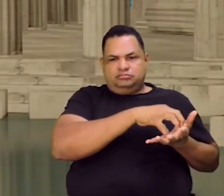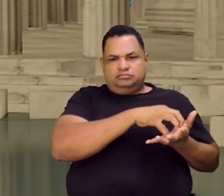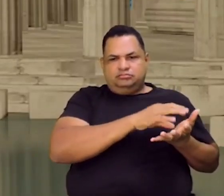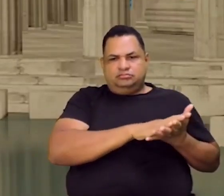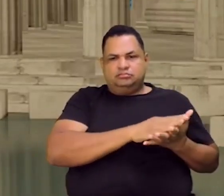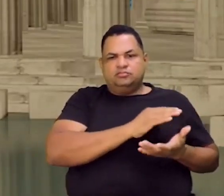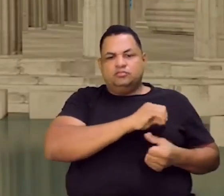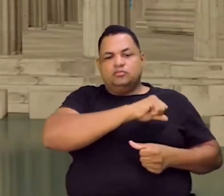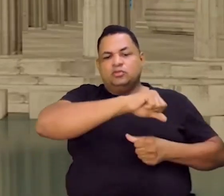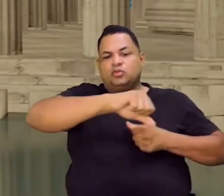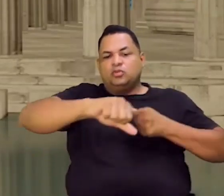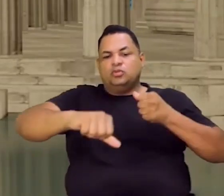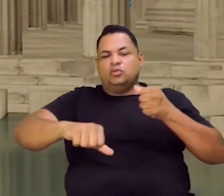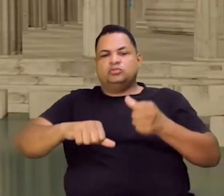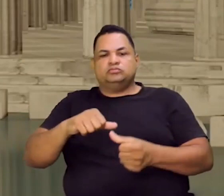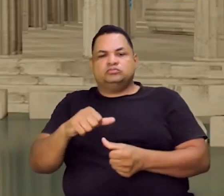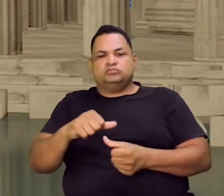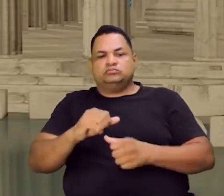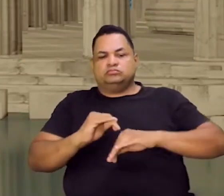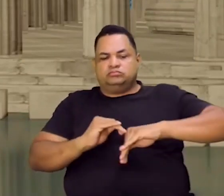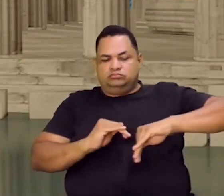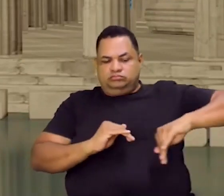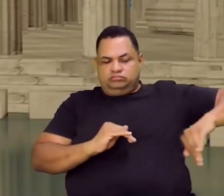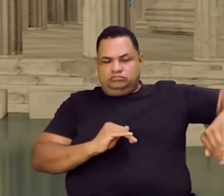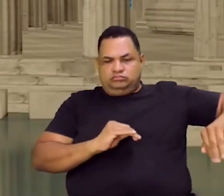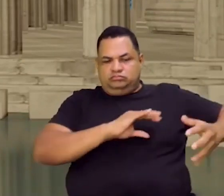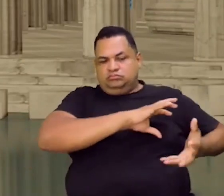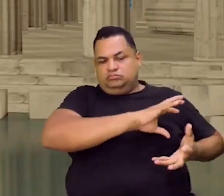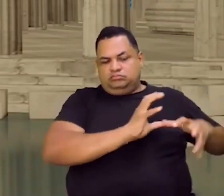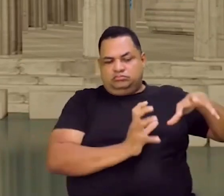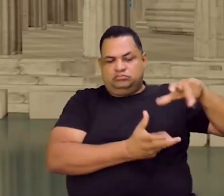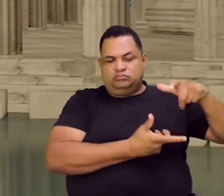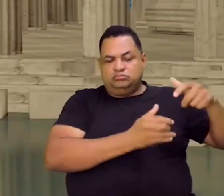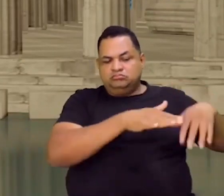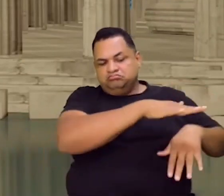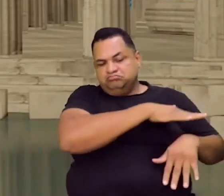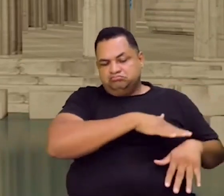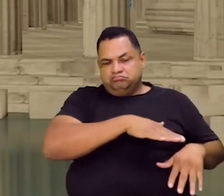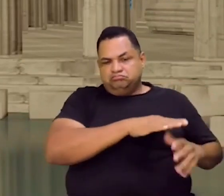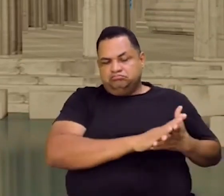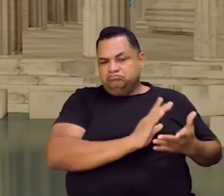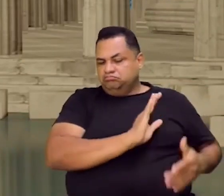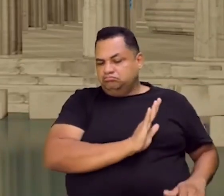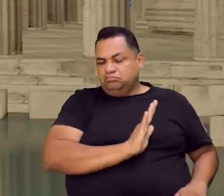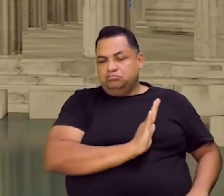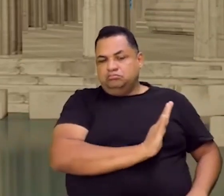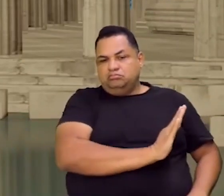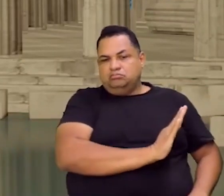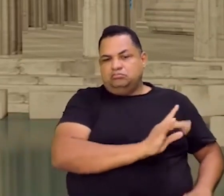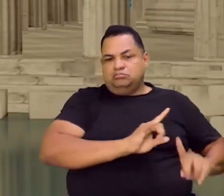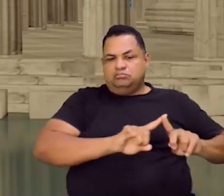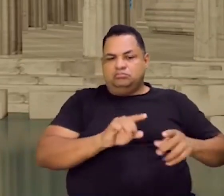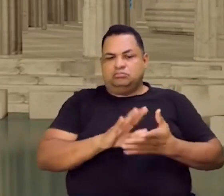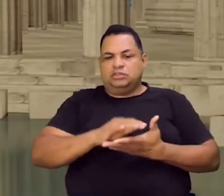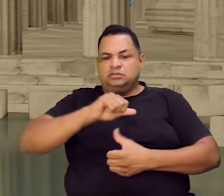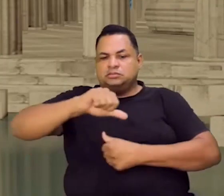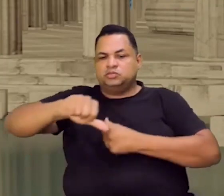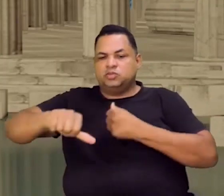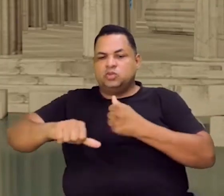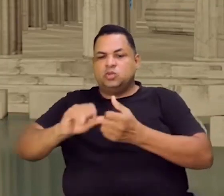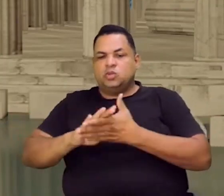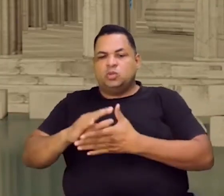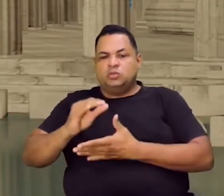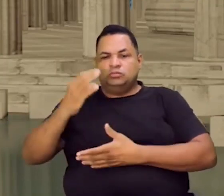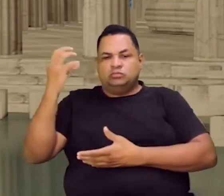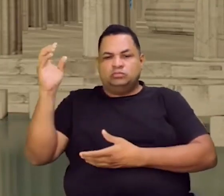Idade Moderna, tirou. Sai Terra, a Terra vai ficar no seu espaço, não saiu dali, mas o centro passou a ser o